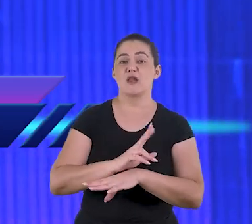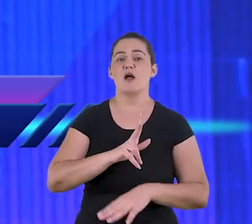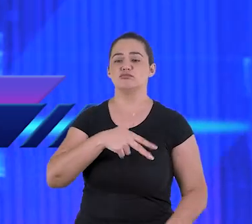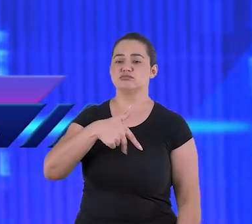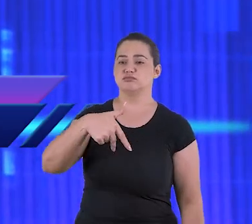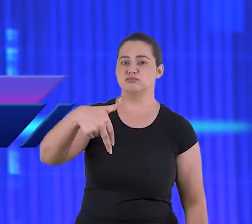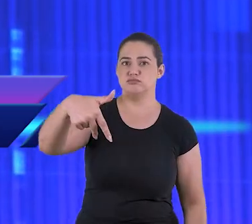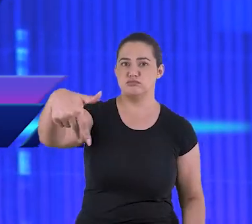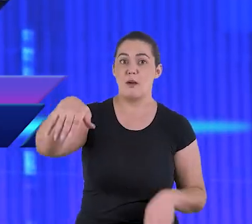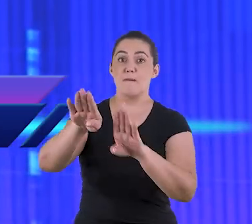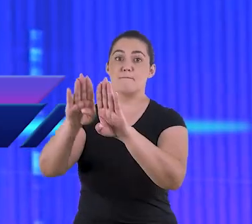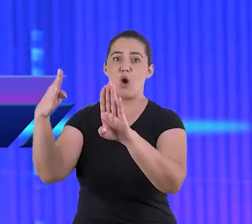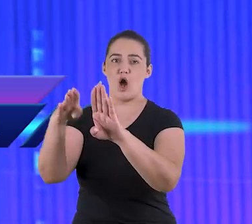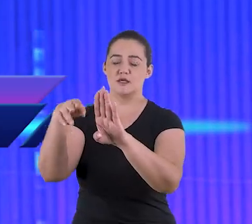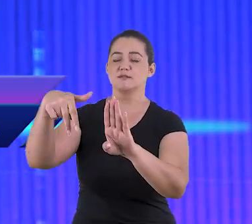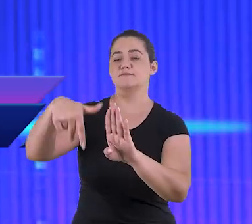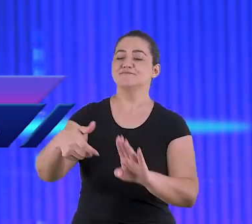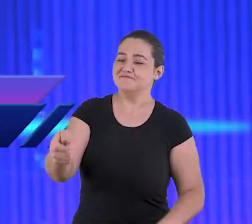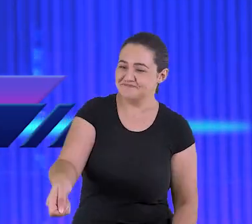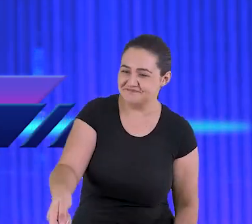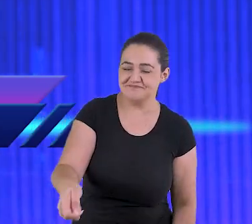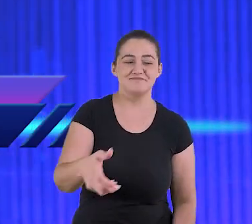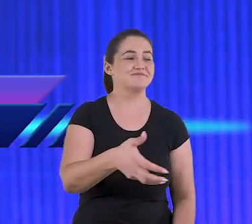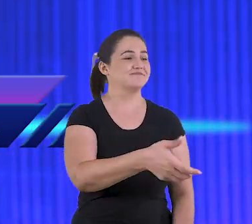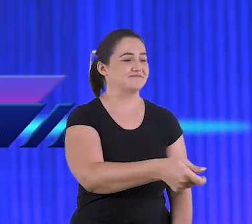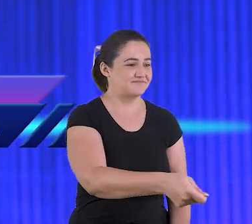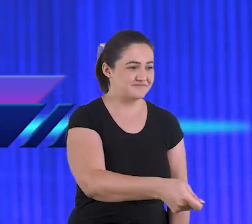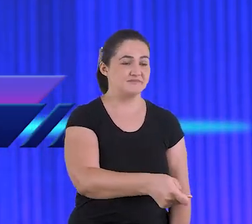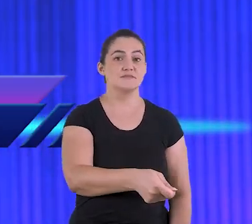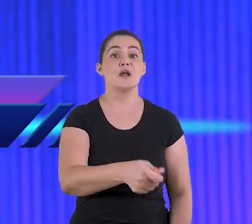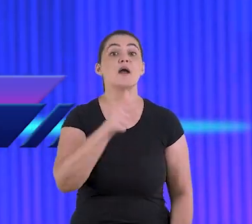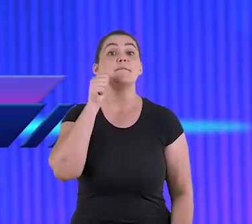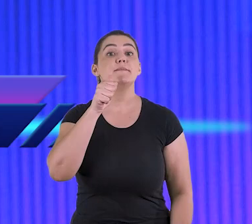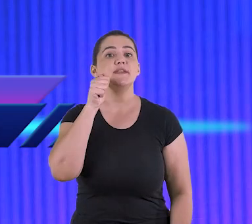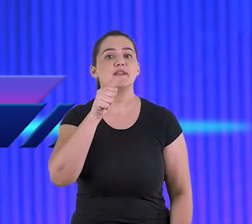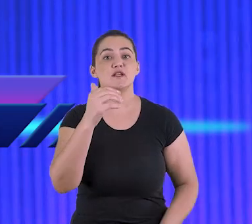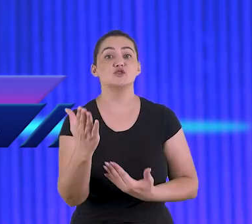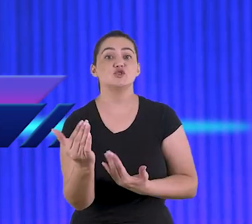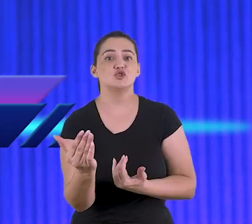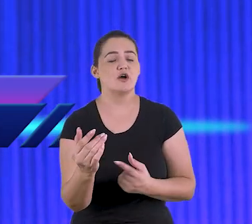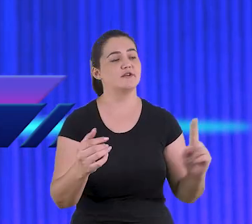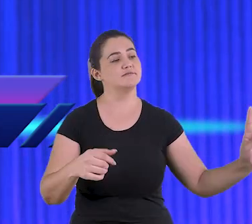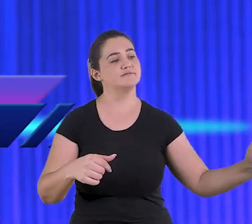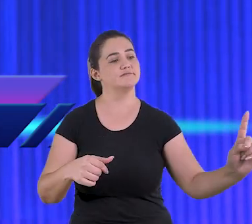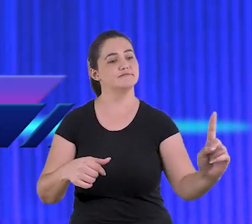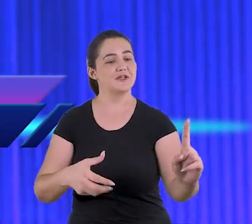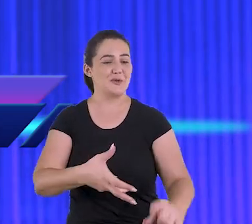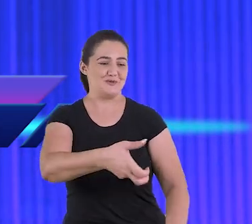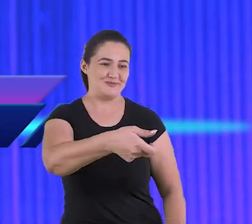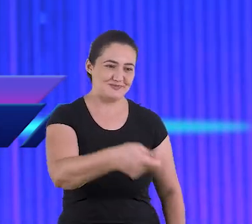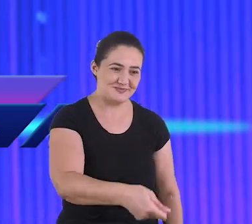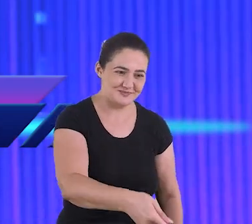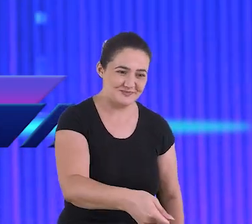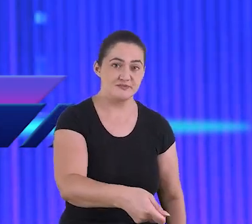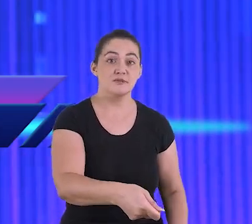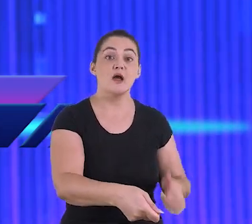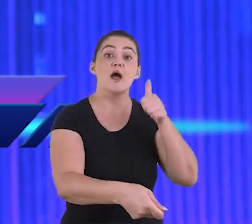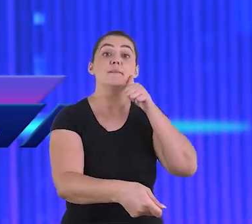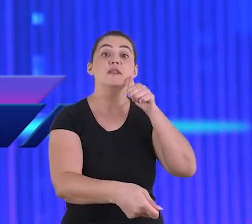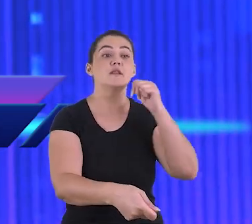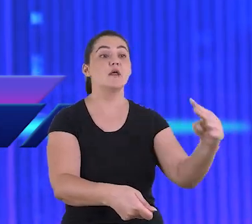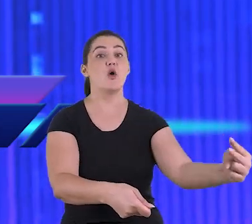eu estava me despedindo das pessoas, uma jovem olhou para mim e os olhos estavam vermelhos com lágrimas. E